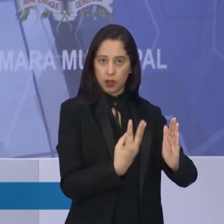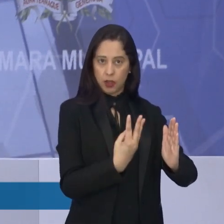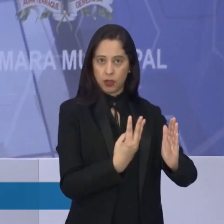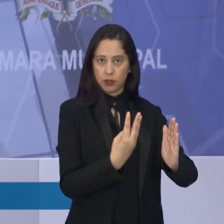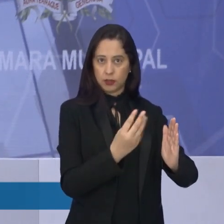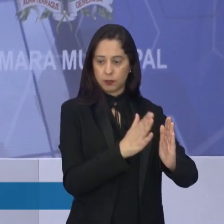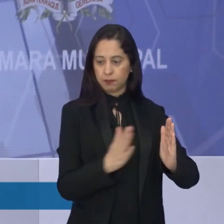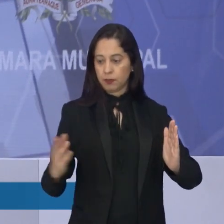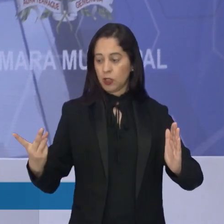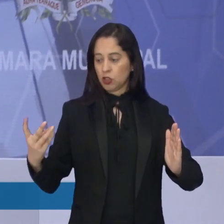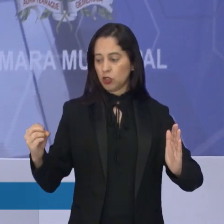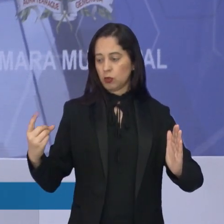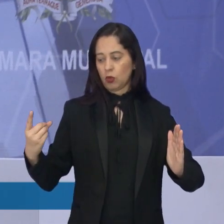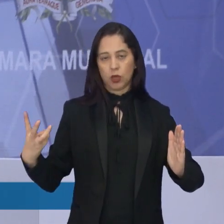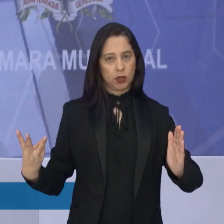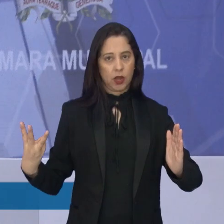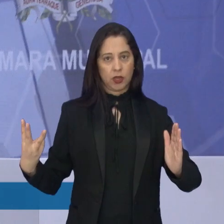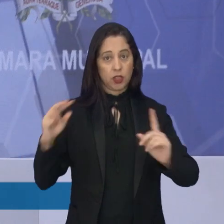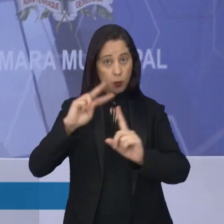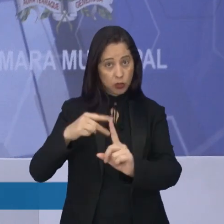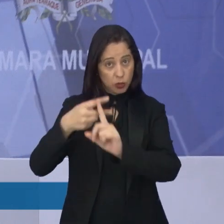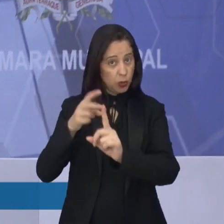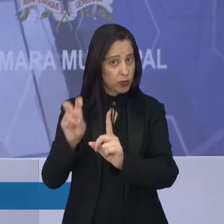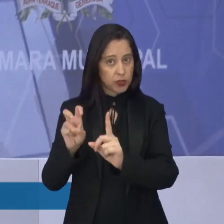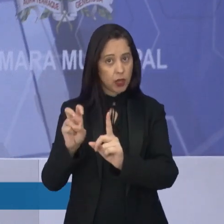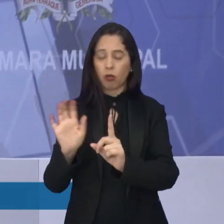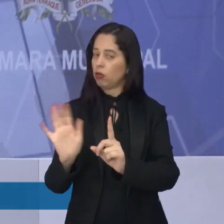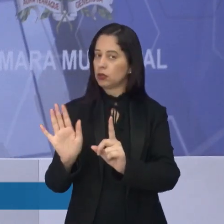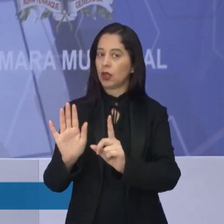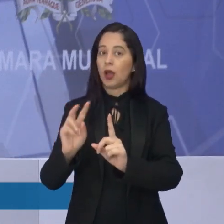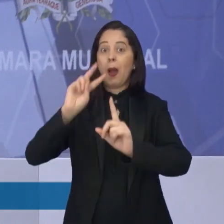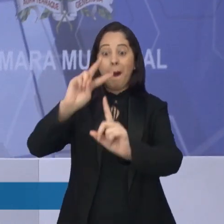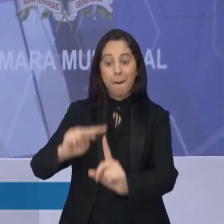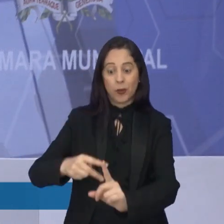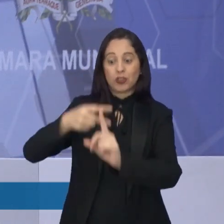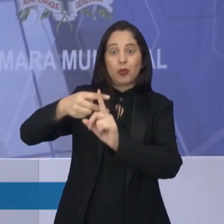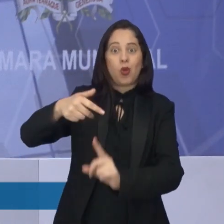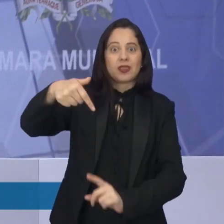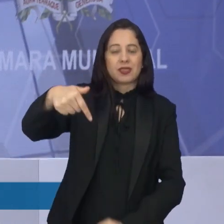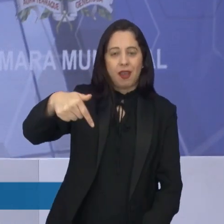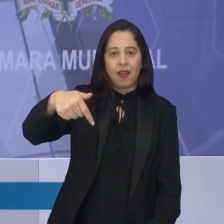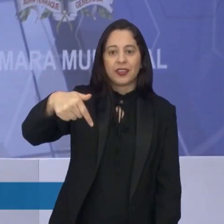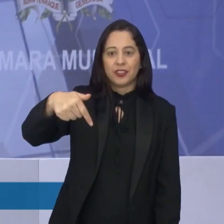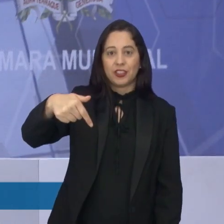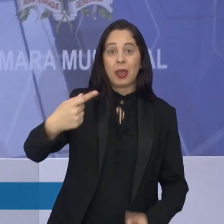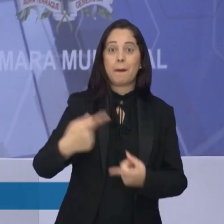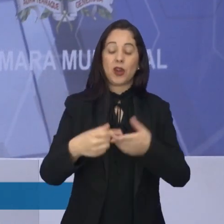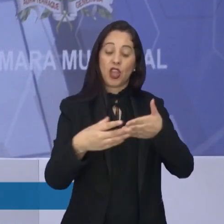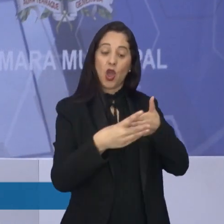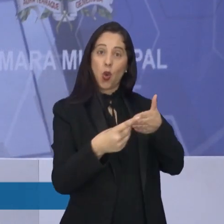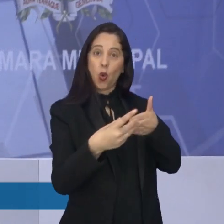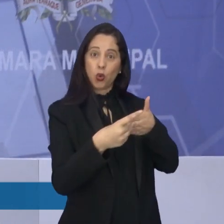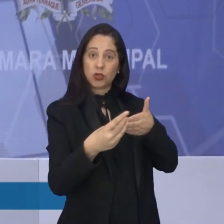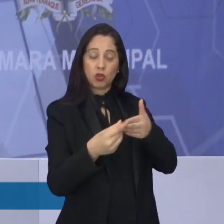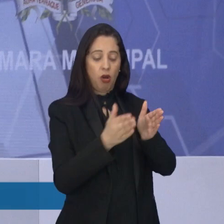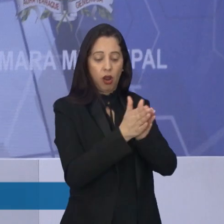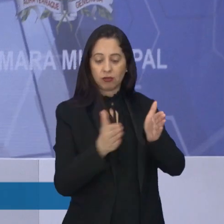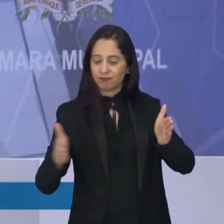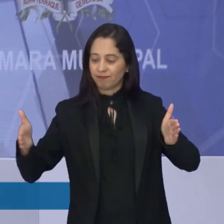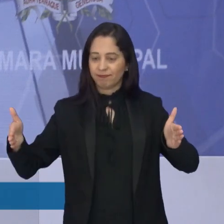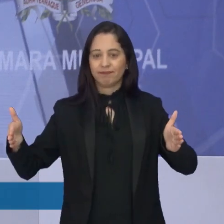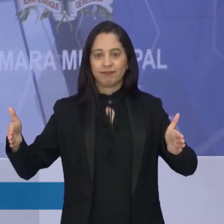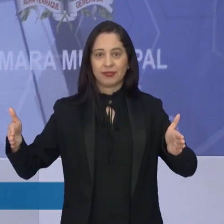2003 e 2013 não multiplicou por 5, multiplicou por 7, porque o dólar médio de